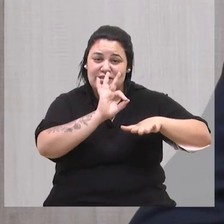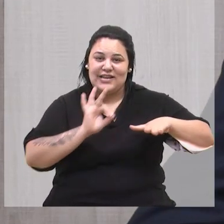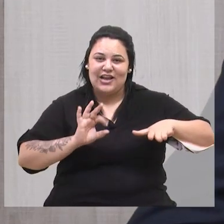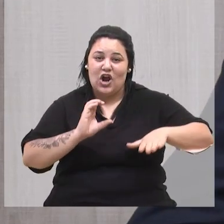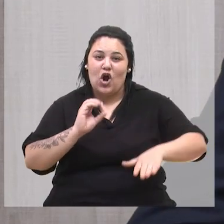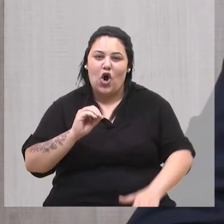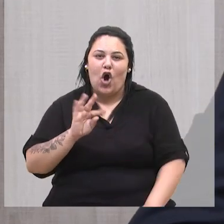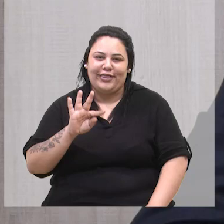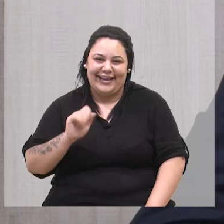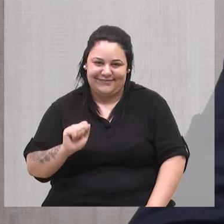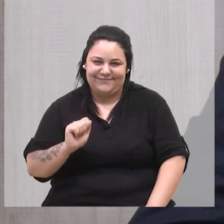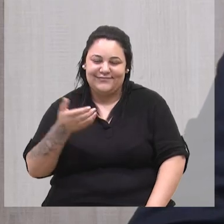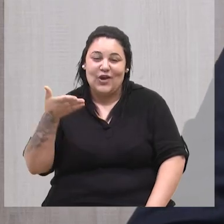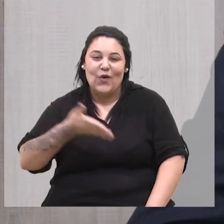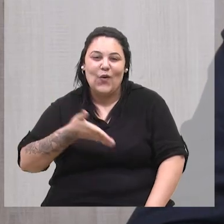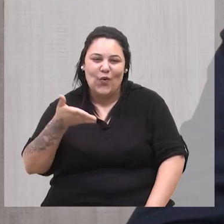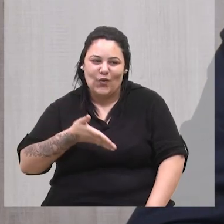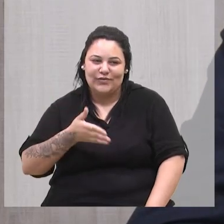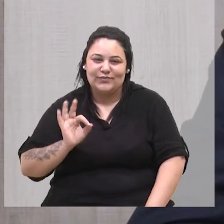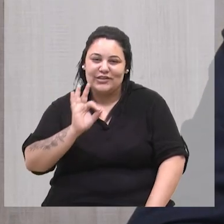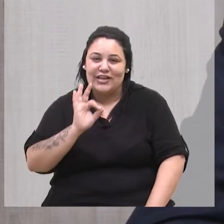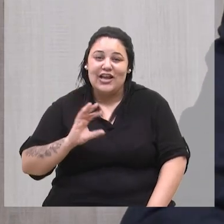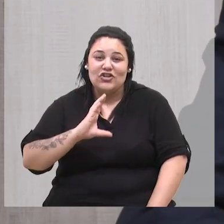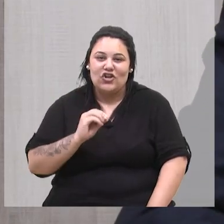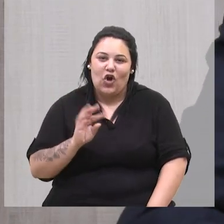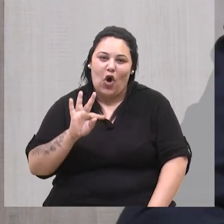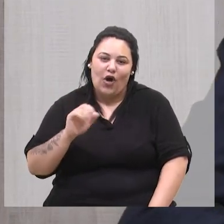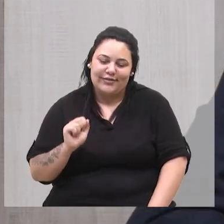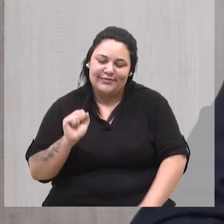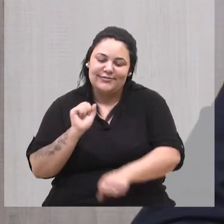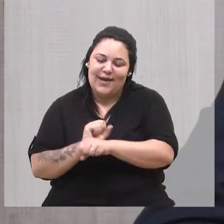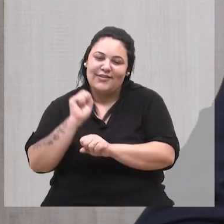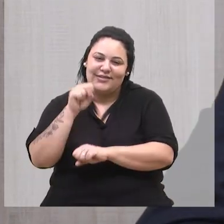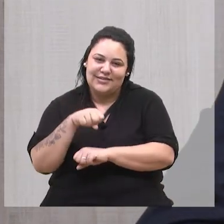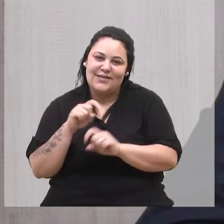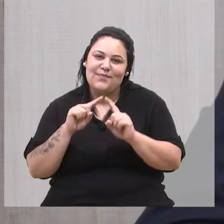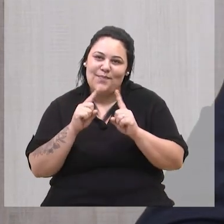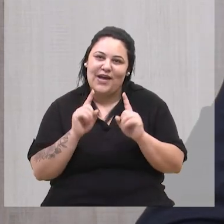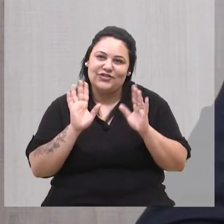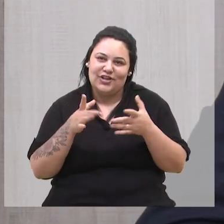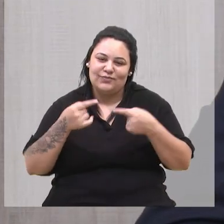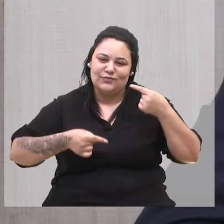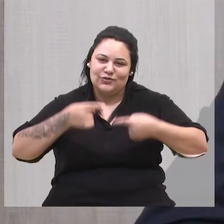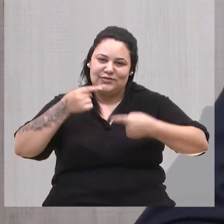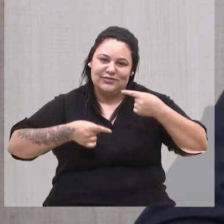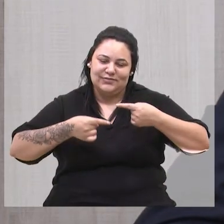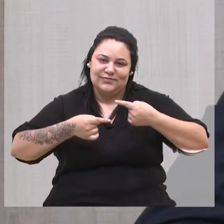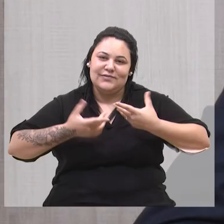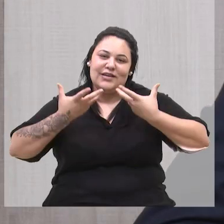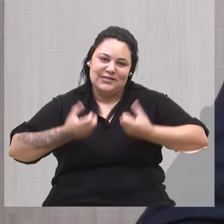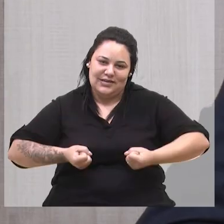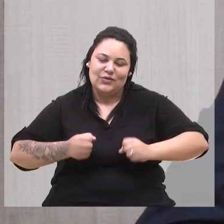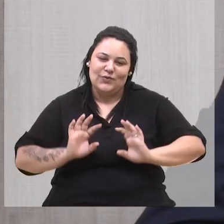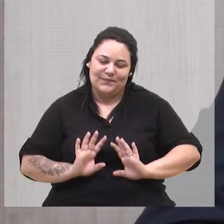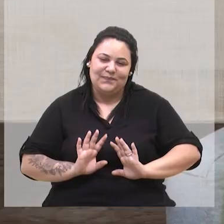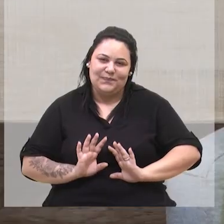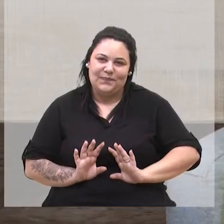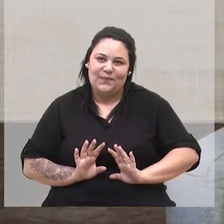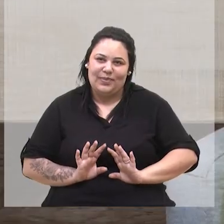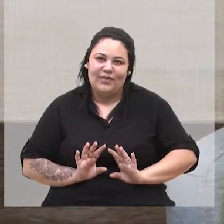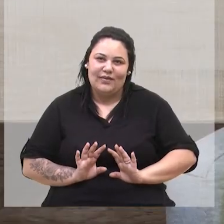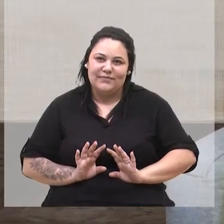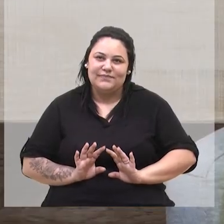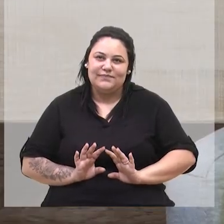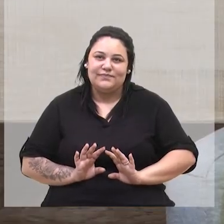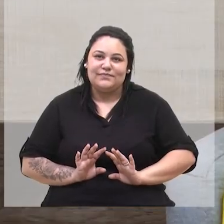cotas. Hoje as cotas praticamente, esperamos que sim, mas já é um debate praticamente assimilado. Mas